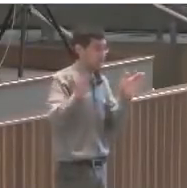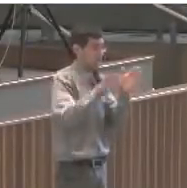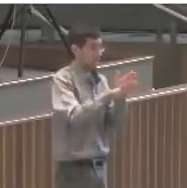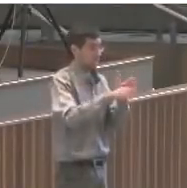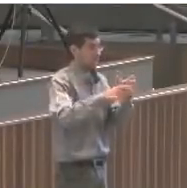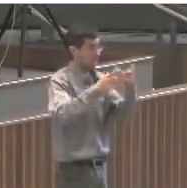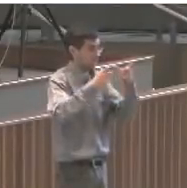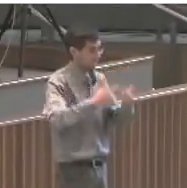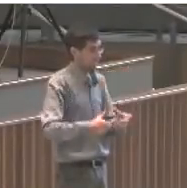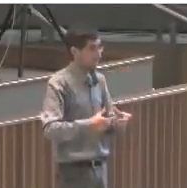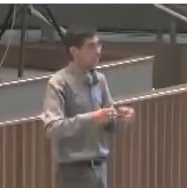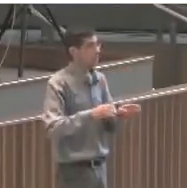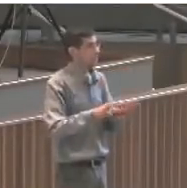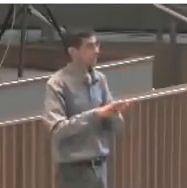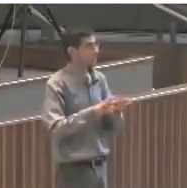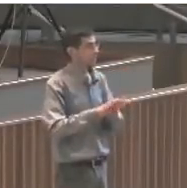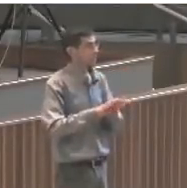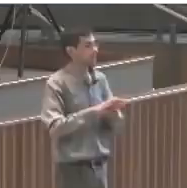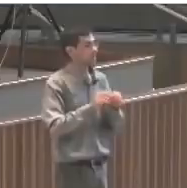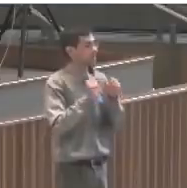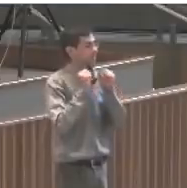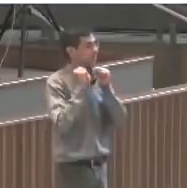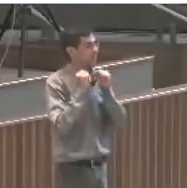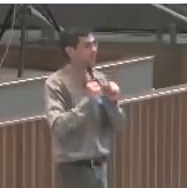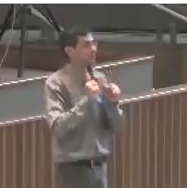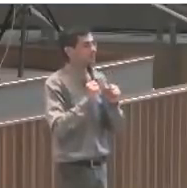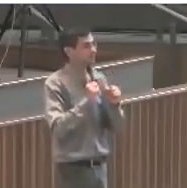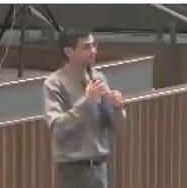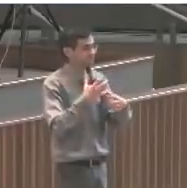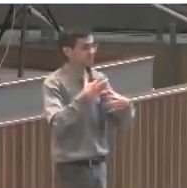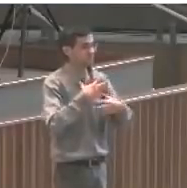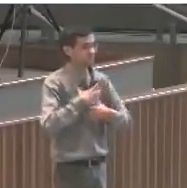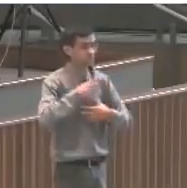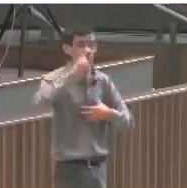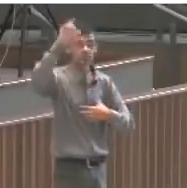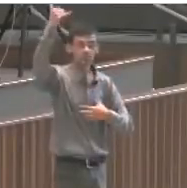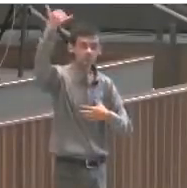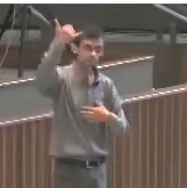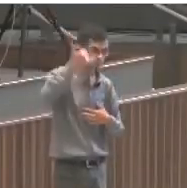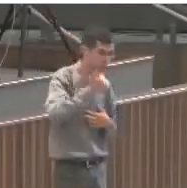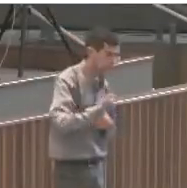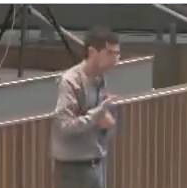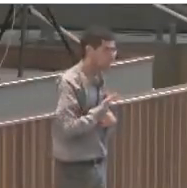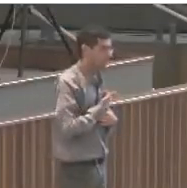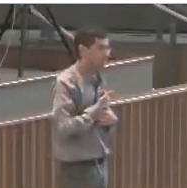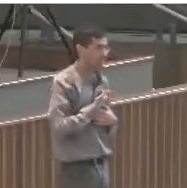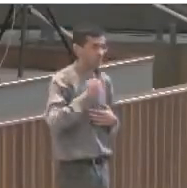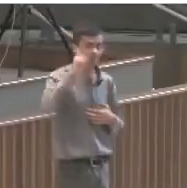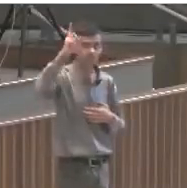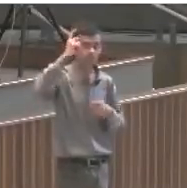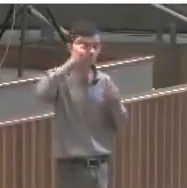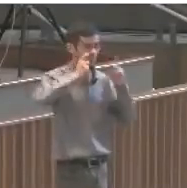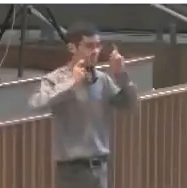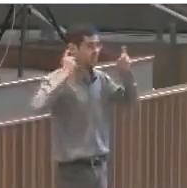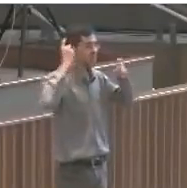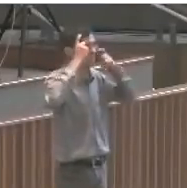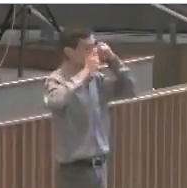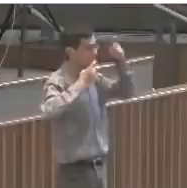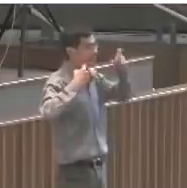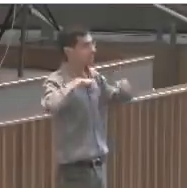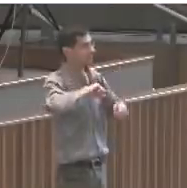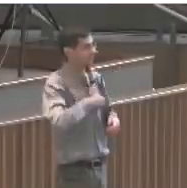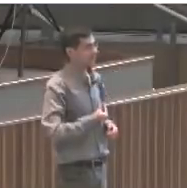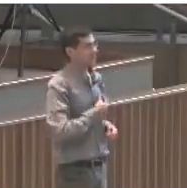nós chega a mensagem de deus de que deus se importa com a nossa